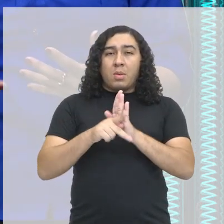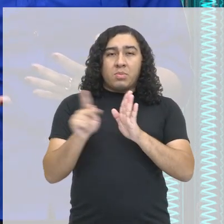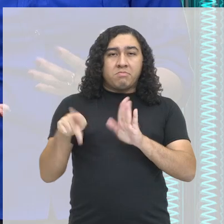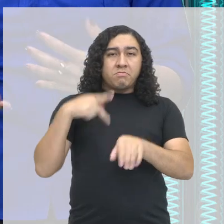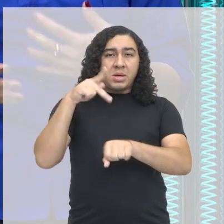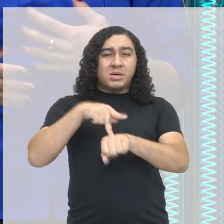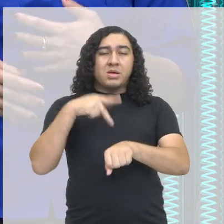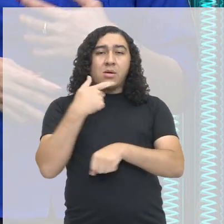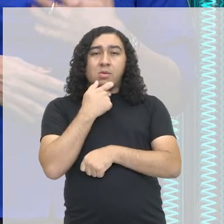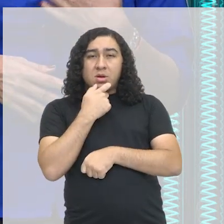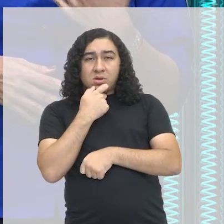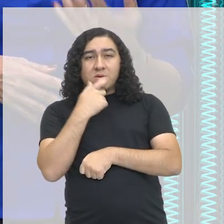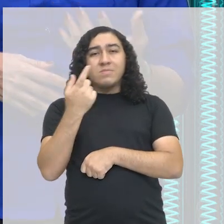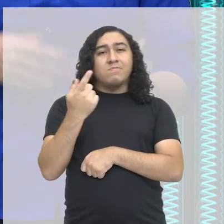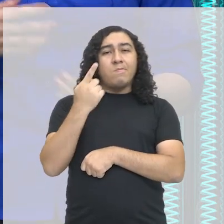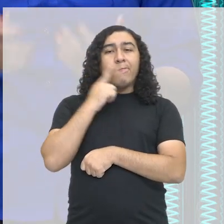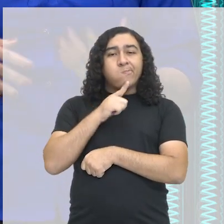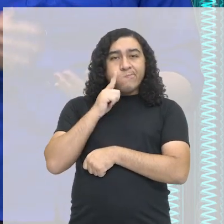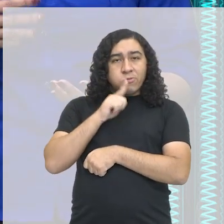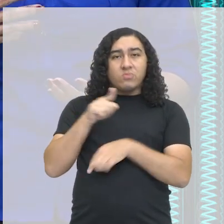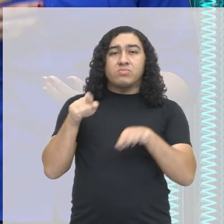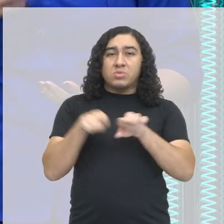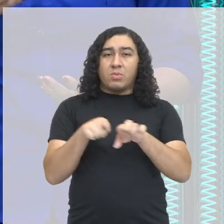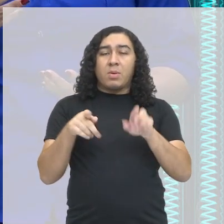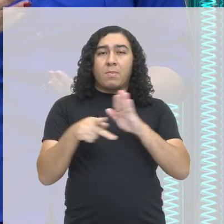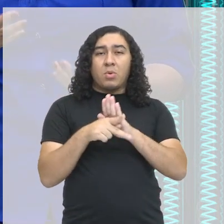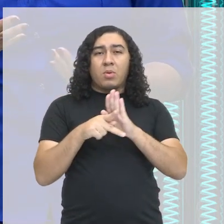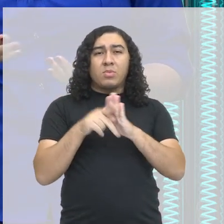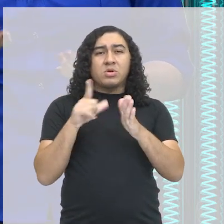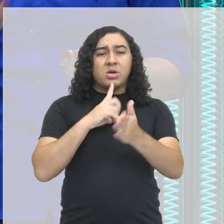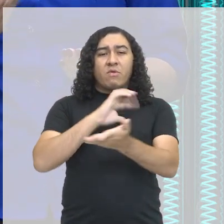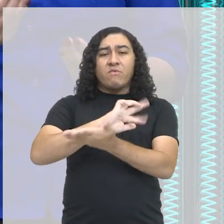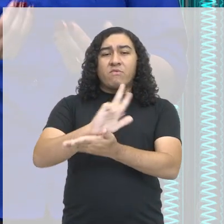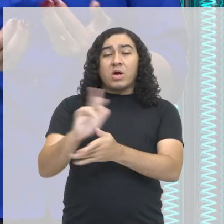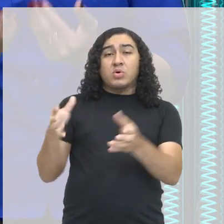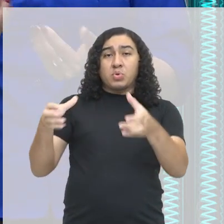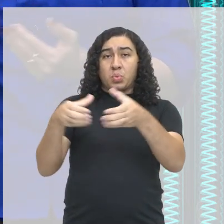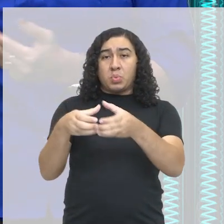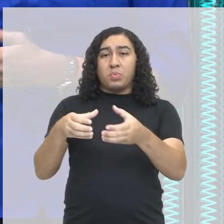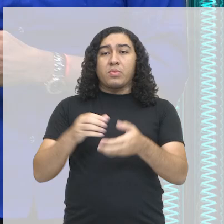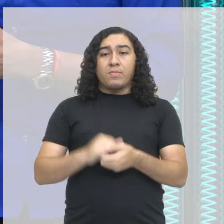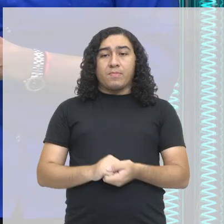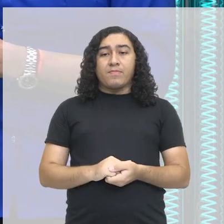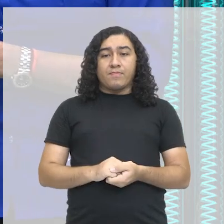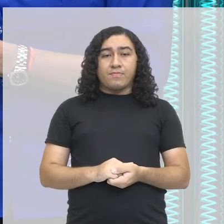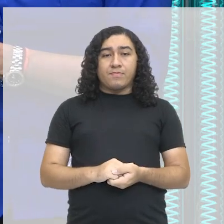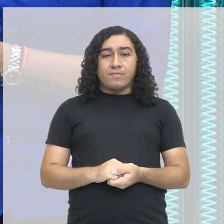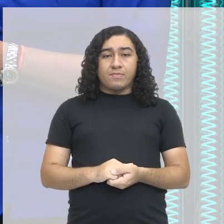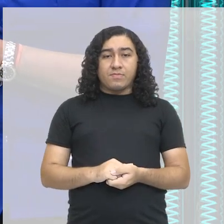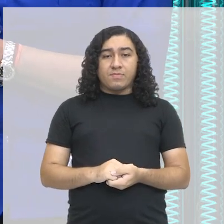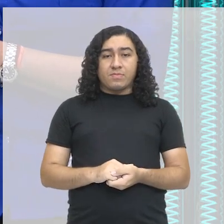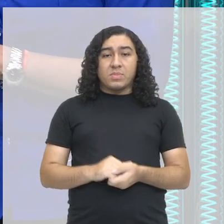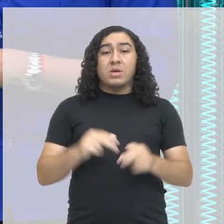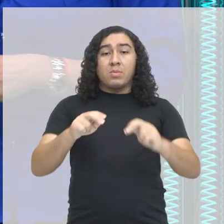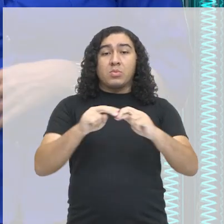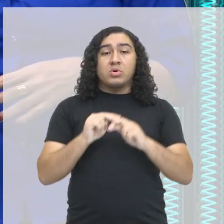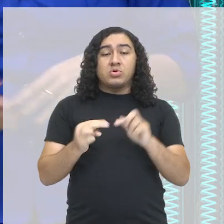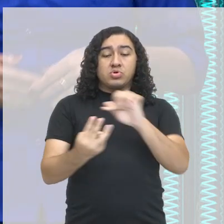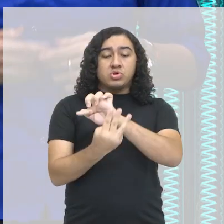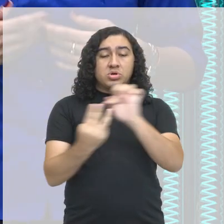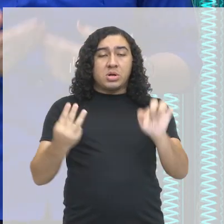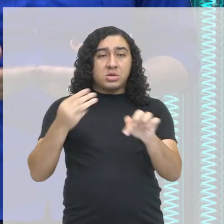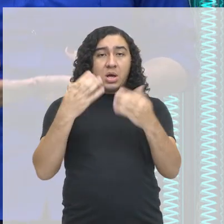da Inglaterra através dos Beatles, do Rolling Stone. Então, através desses três cantores